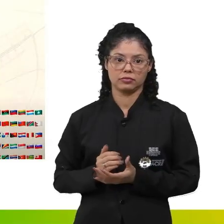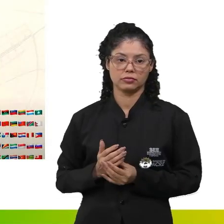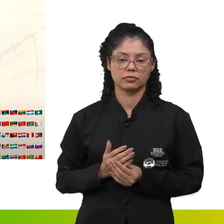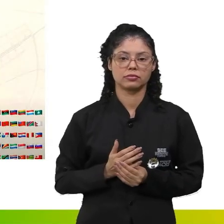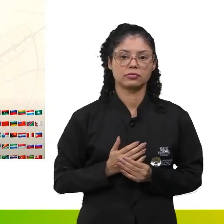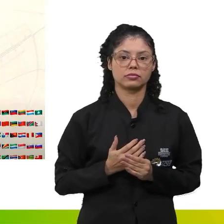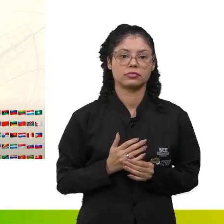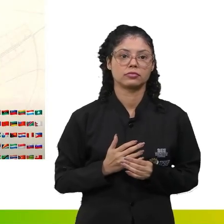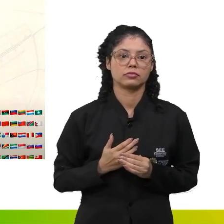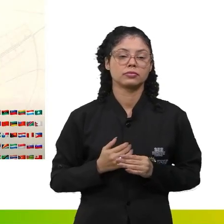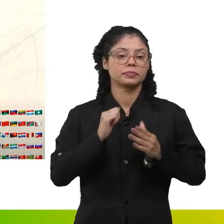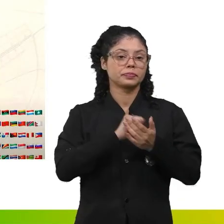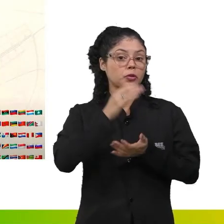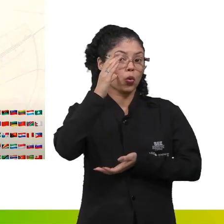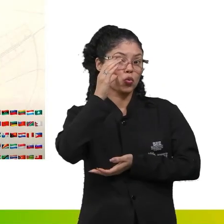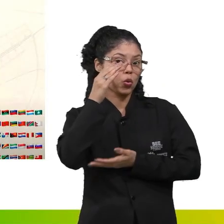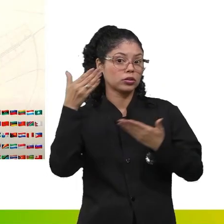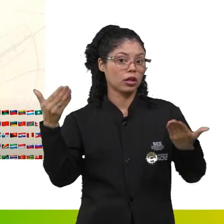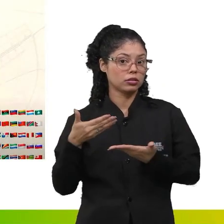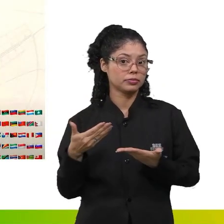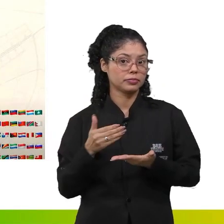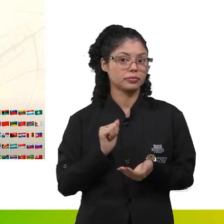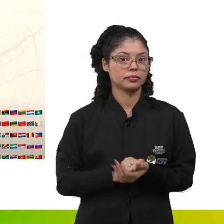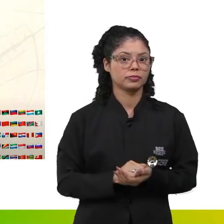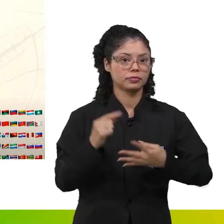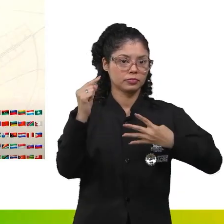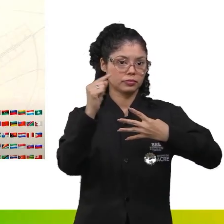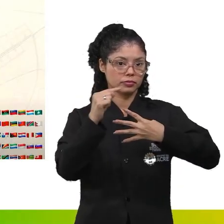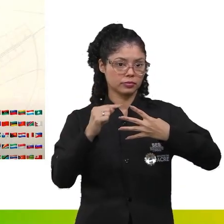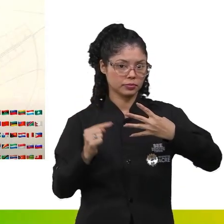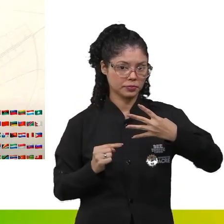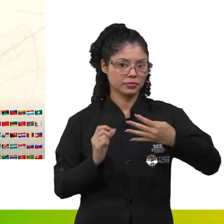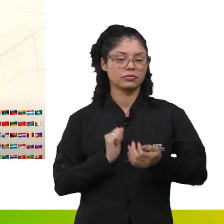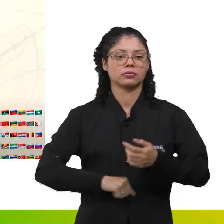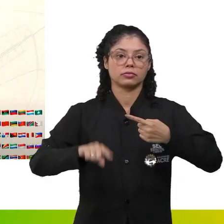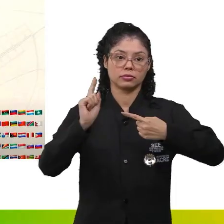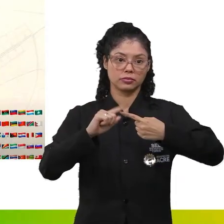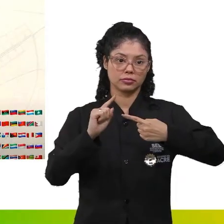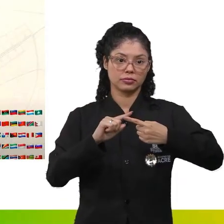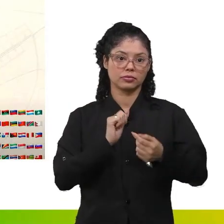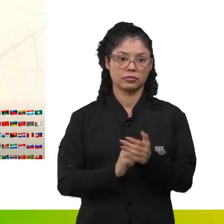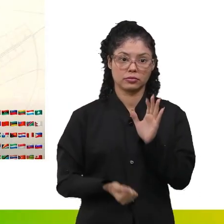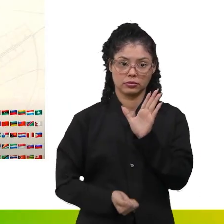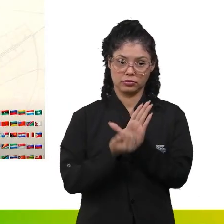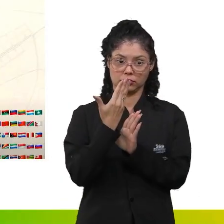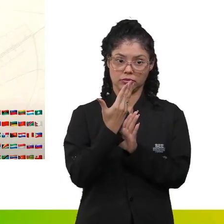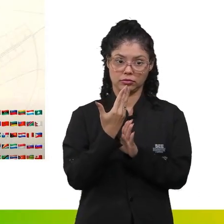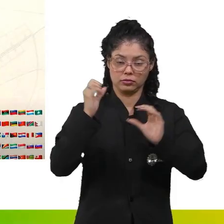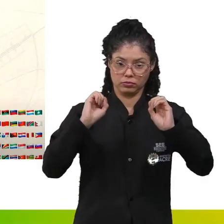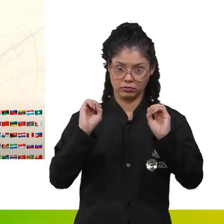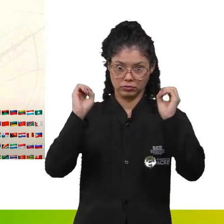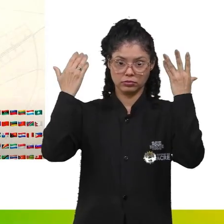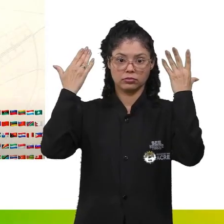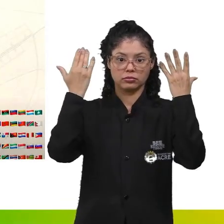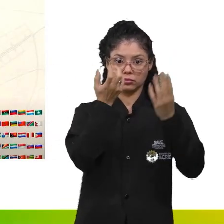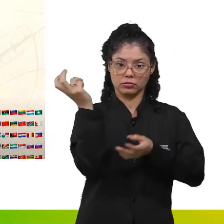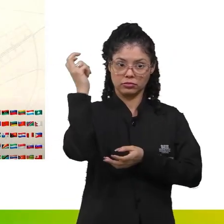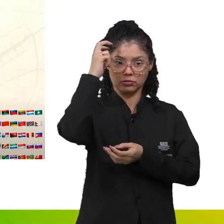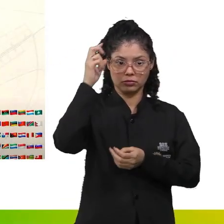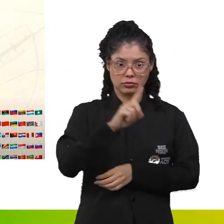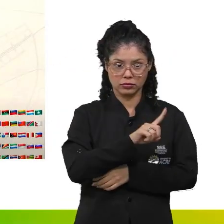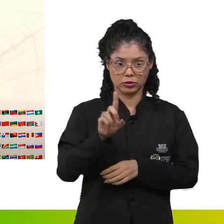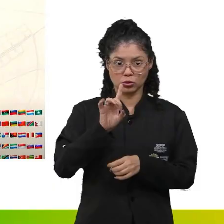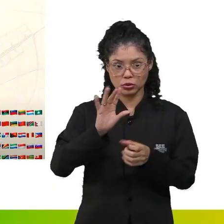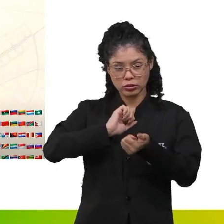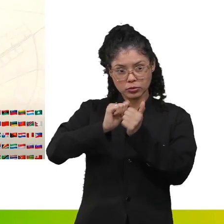curiosidades acerca das Olimpíadas. Então aqui, ó, top 4 curiosidades. Primeira, a origem como celebração cultural não